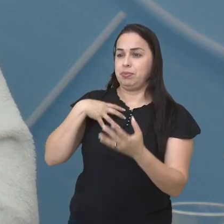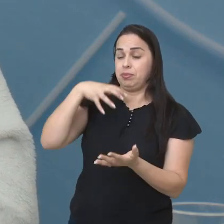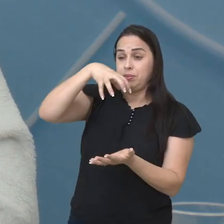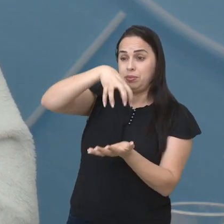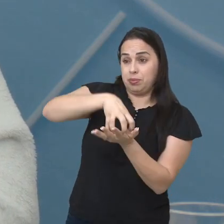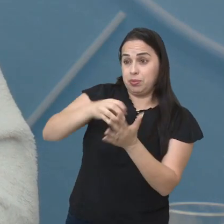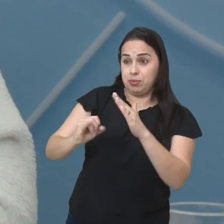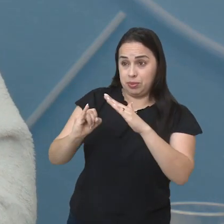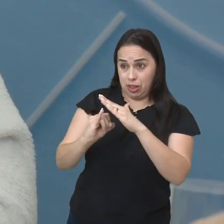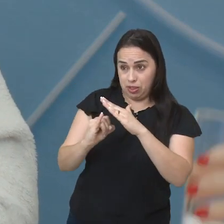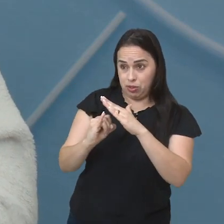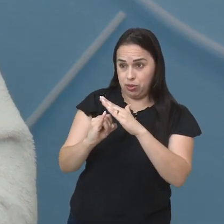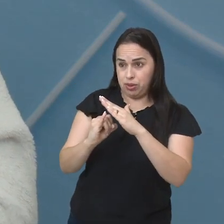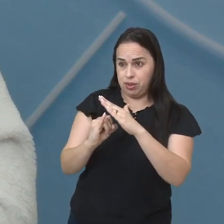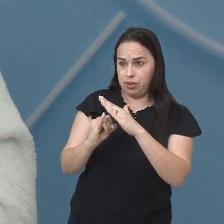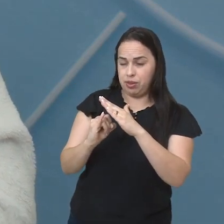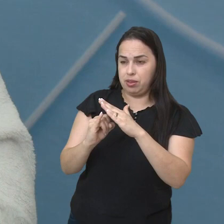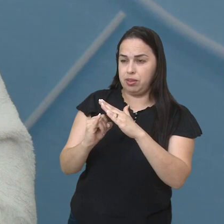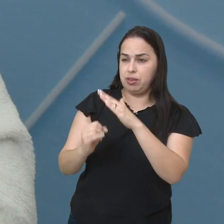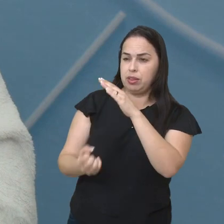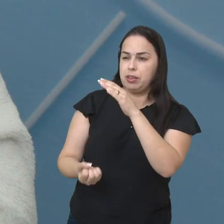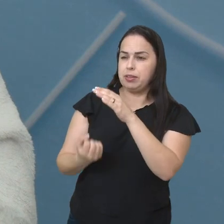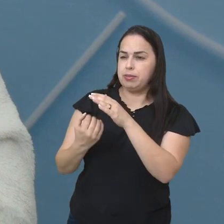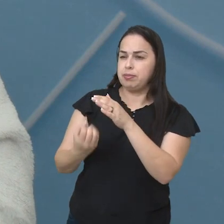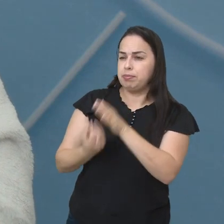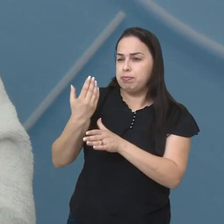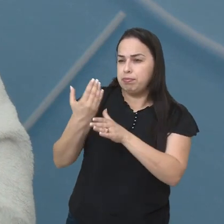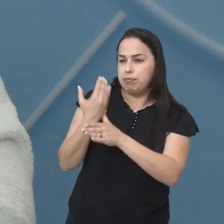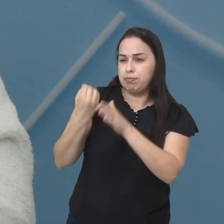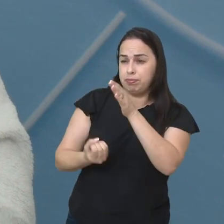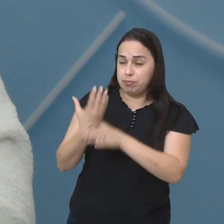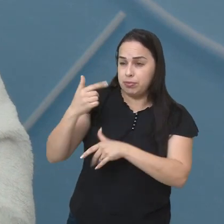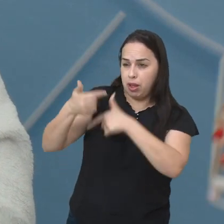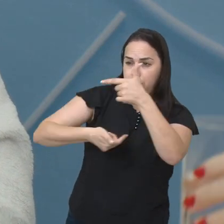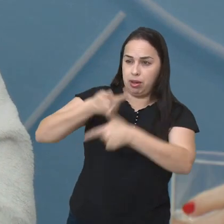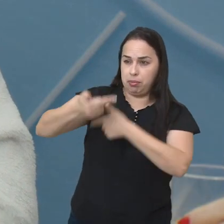ela acaba desenvolvendo esse trabalho,